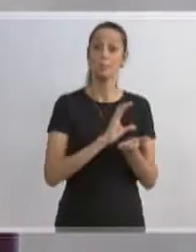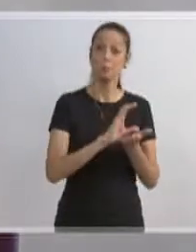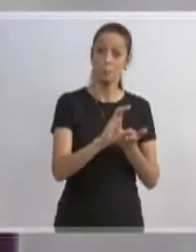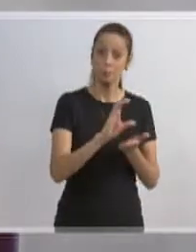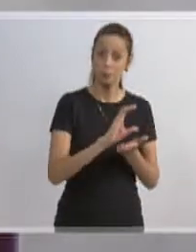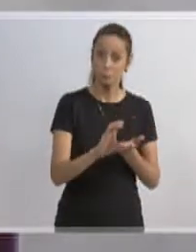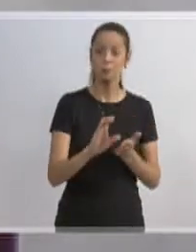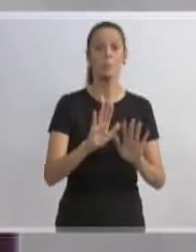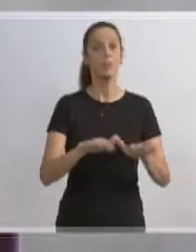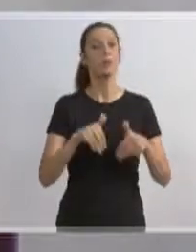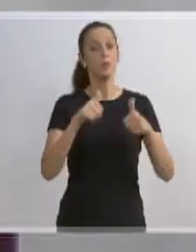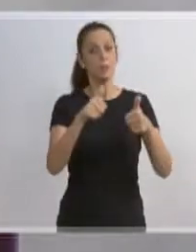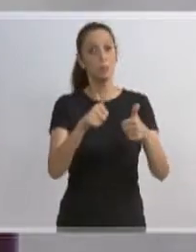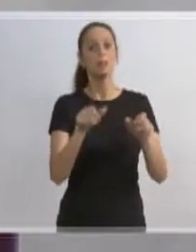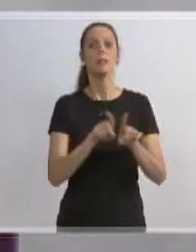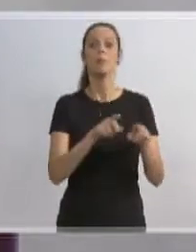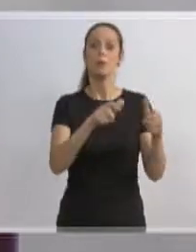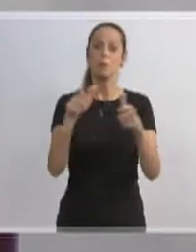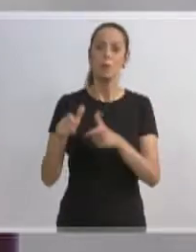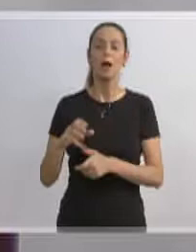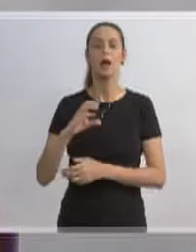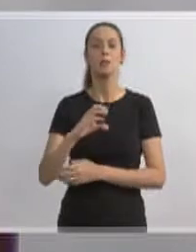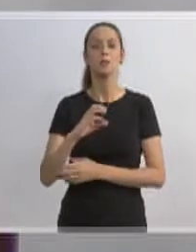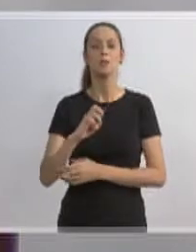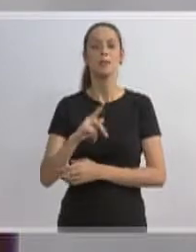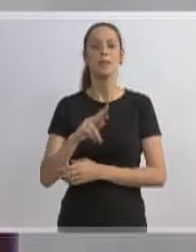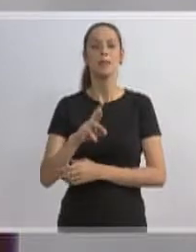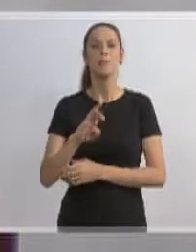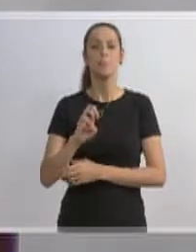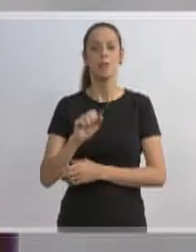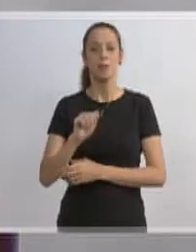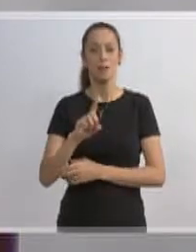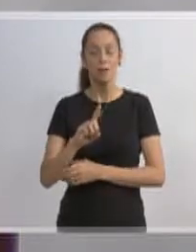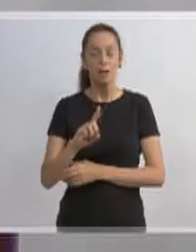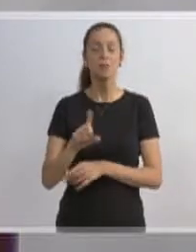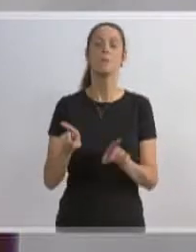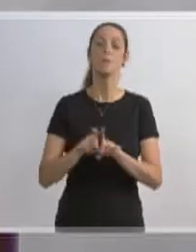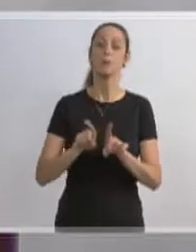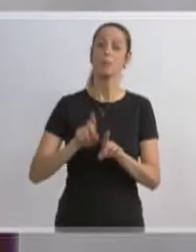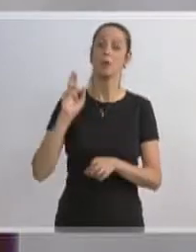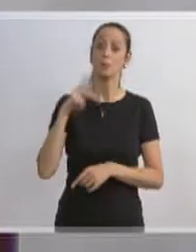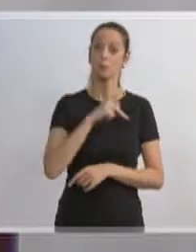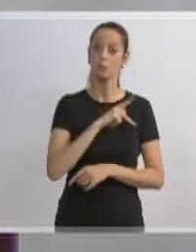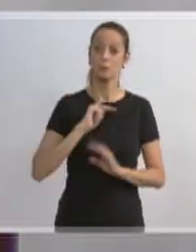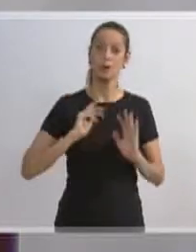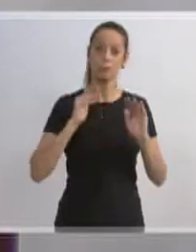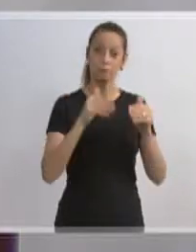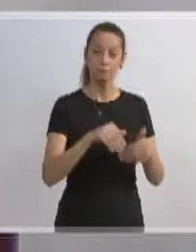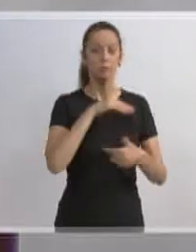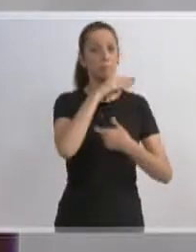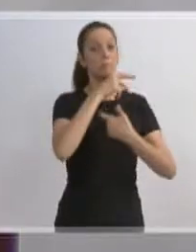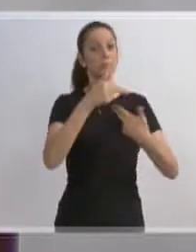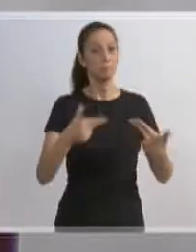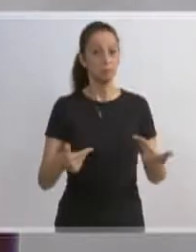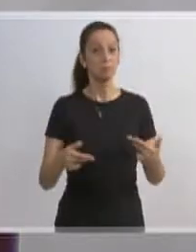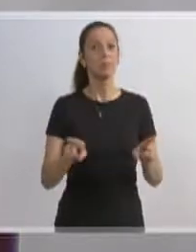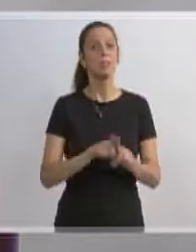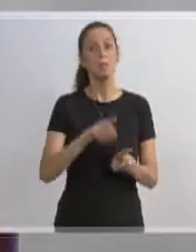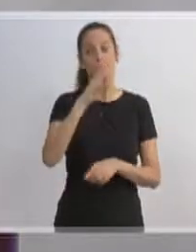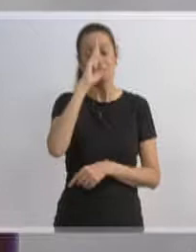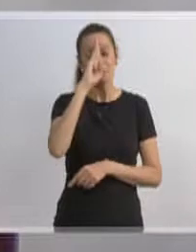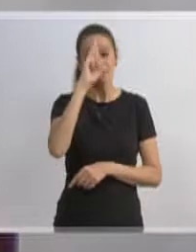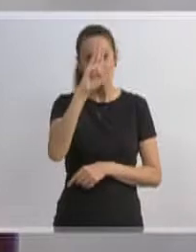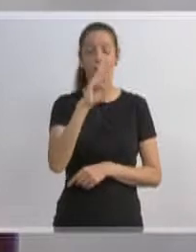criarmos aí melhorias no órgão, no CEPREAD, como também intensificarmos a política voltada para os animais, com eixo, sobretudo, na castração, como